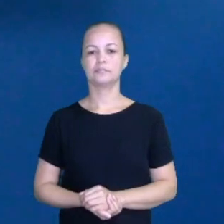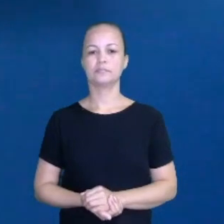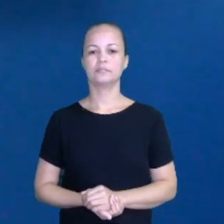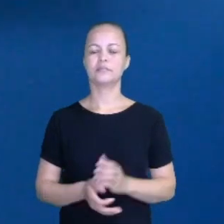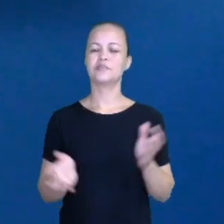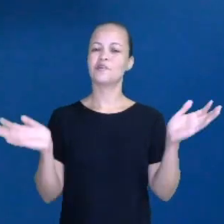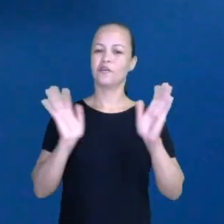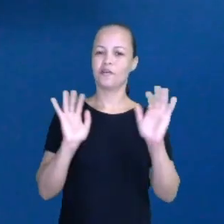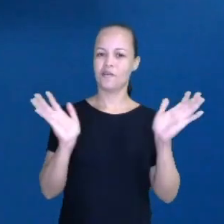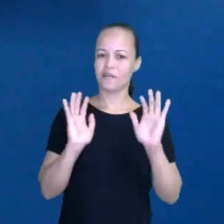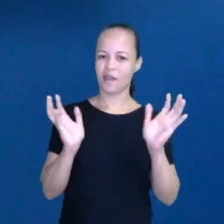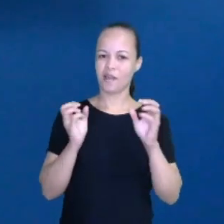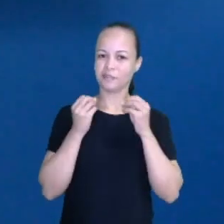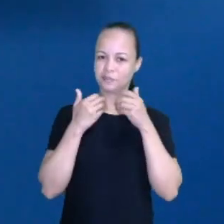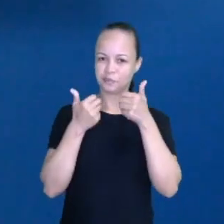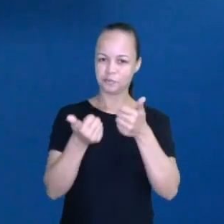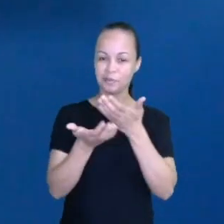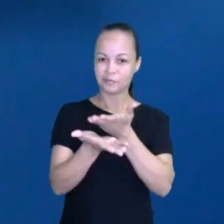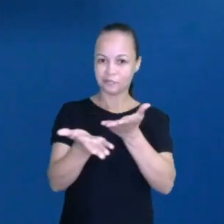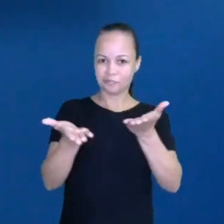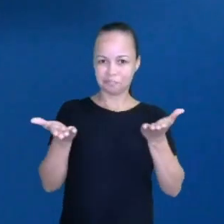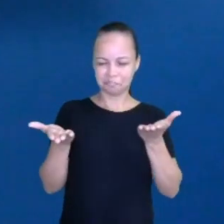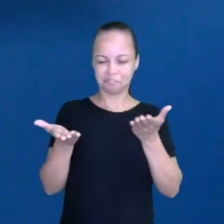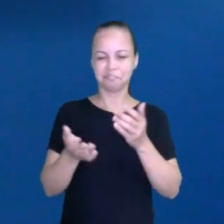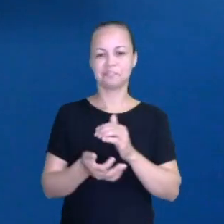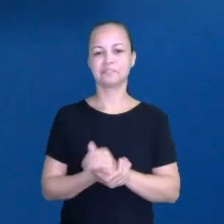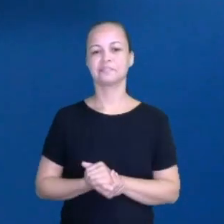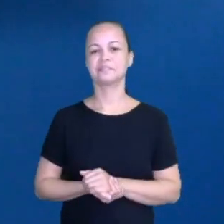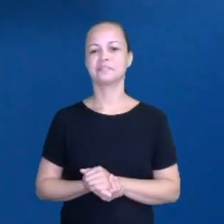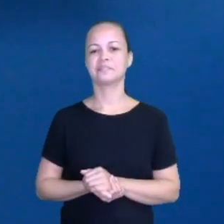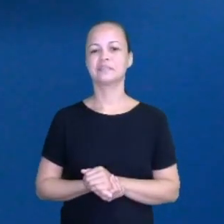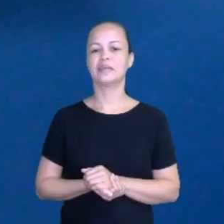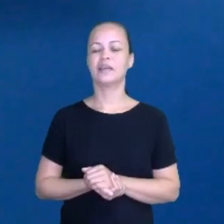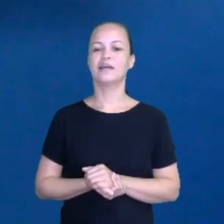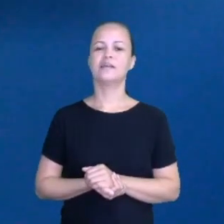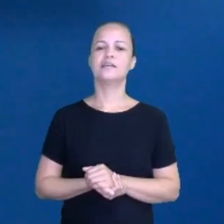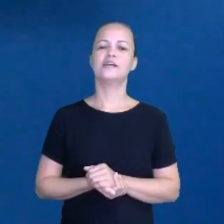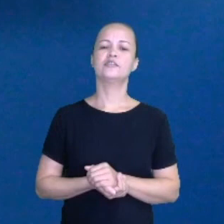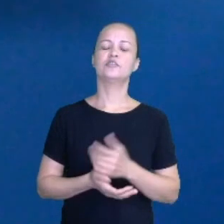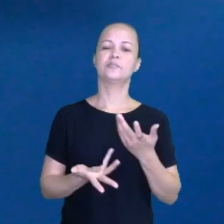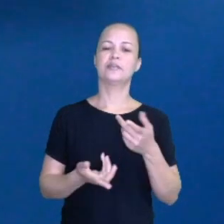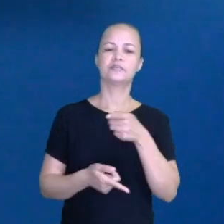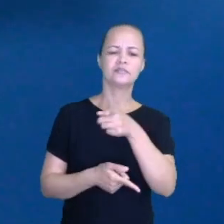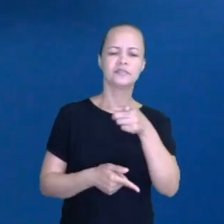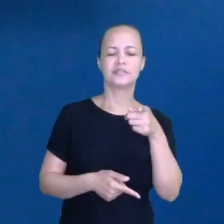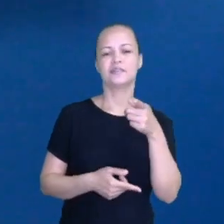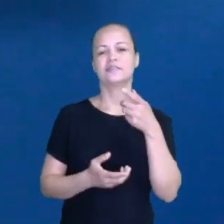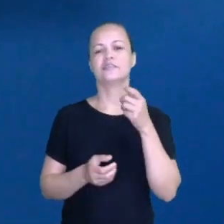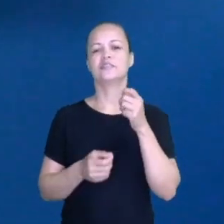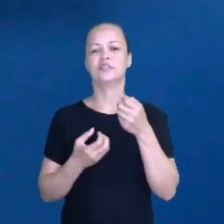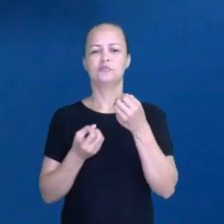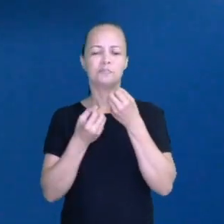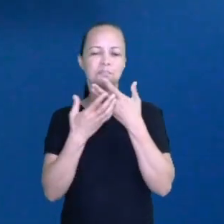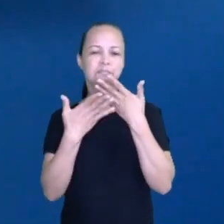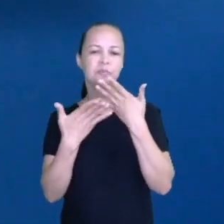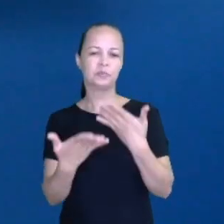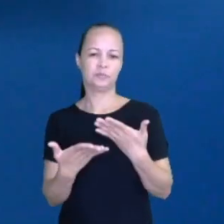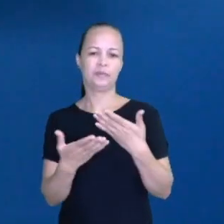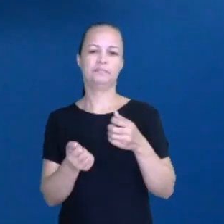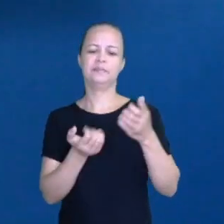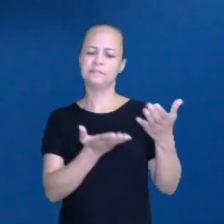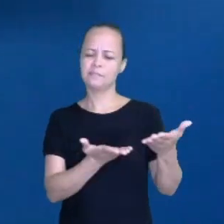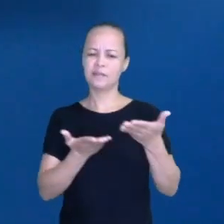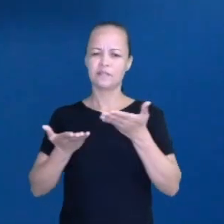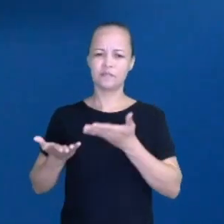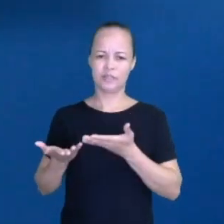Olá, meus amores, tudo bem com vocês? Eu espero que vocês estejam muito bem. Sejam muito